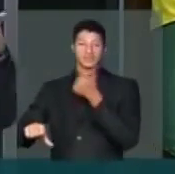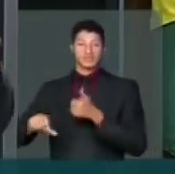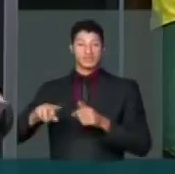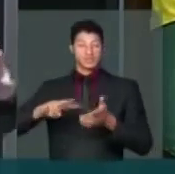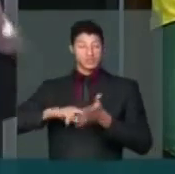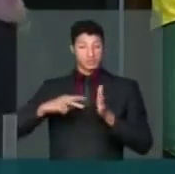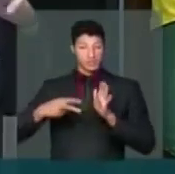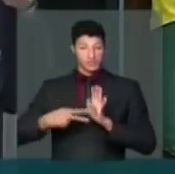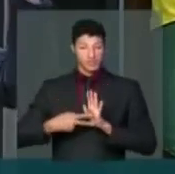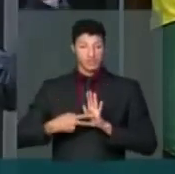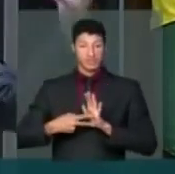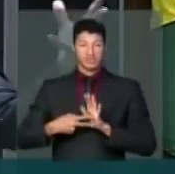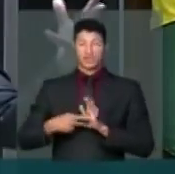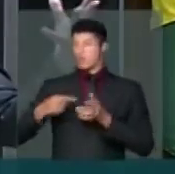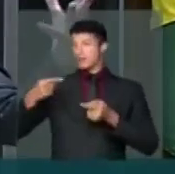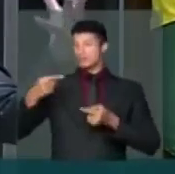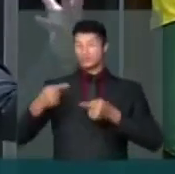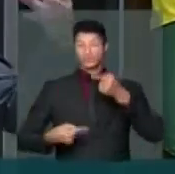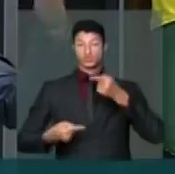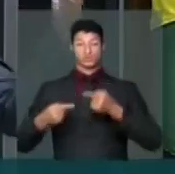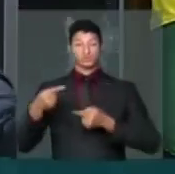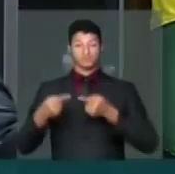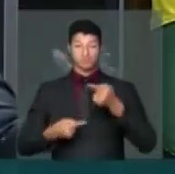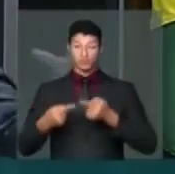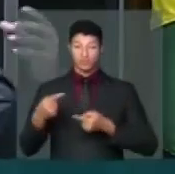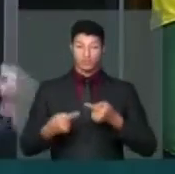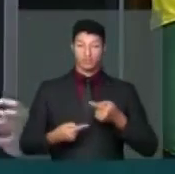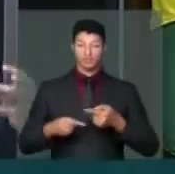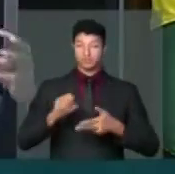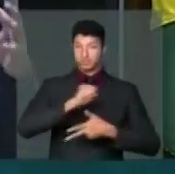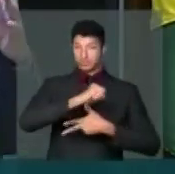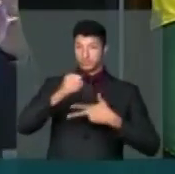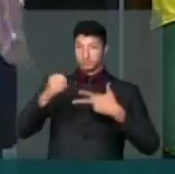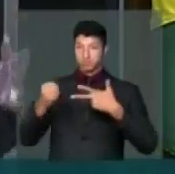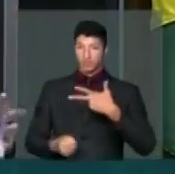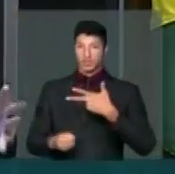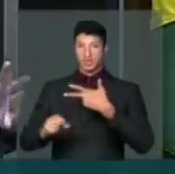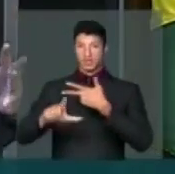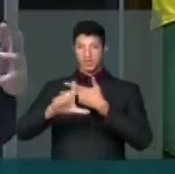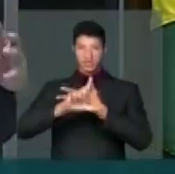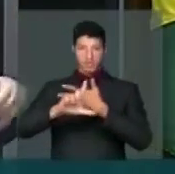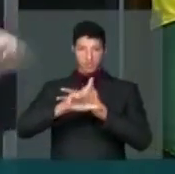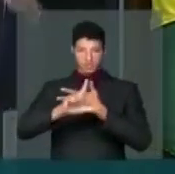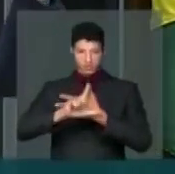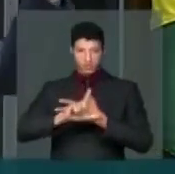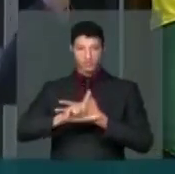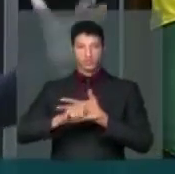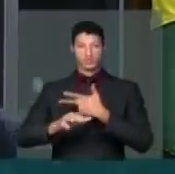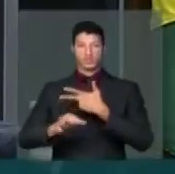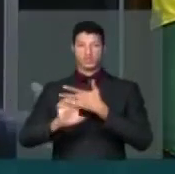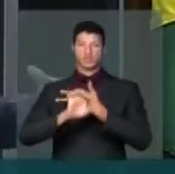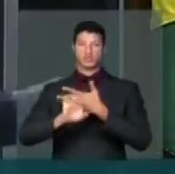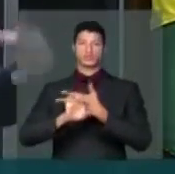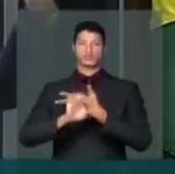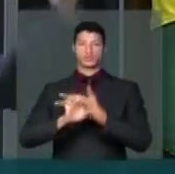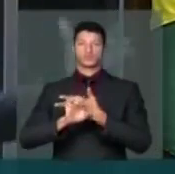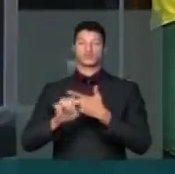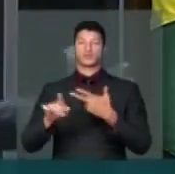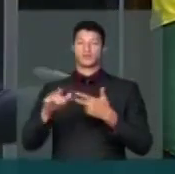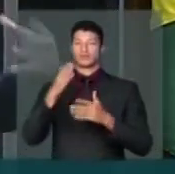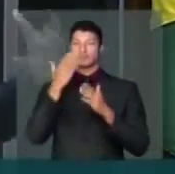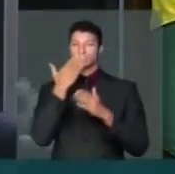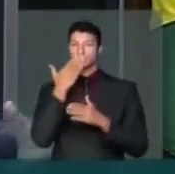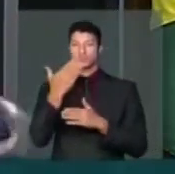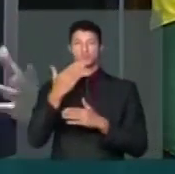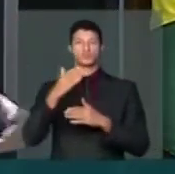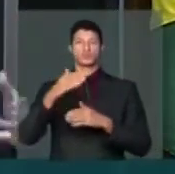Isso tem a ver com essa disputa de poder entre o legislativo e o executivo, o